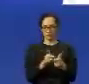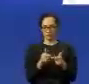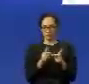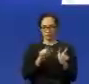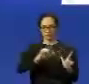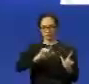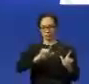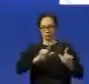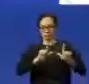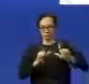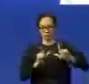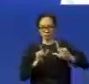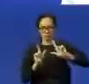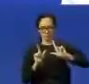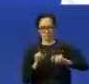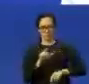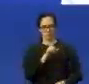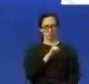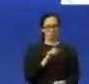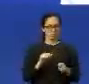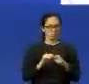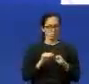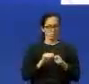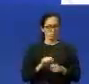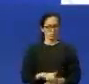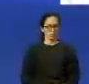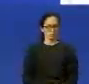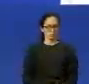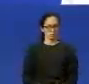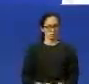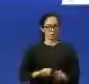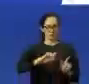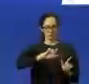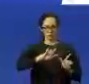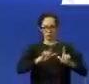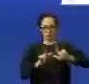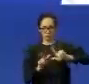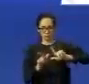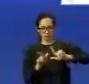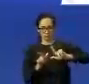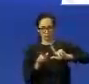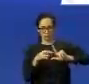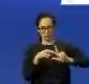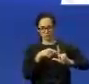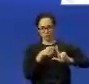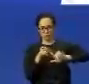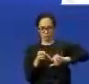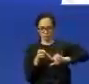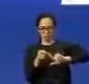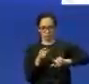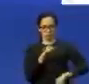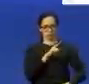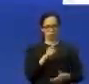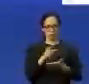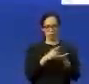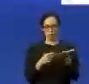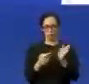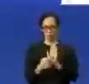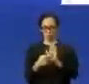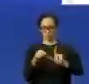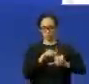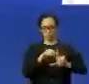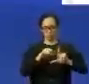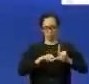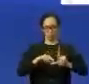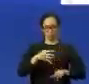pontos, a tela se desprendeu, né, girando rente à parede. Após o giro, ela ficou posicionada como listado na figura, formando um ângulo de 45